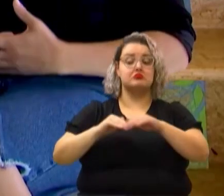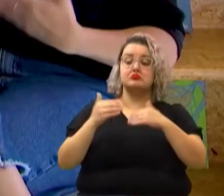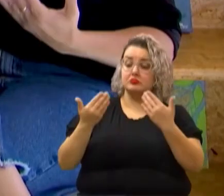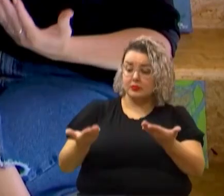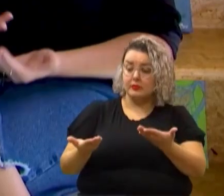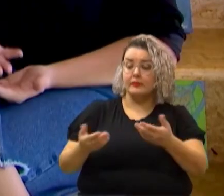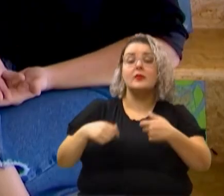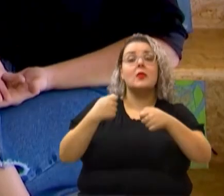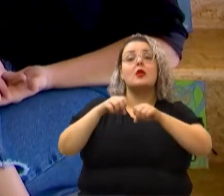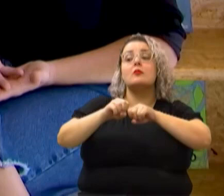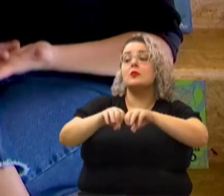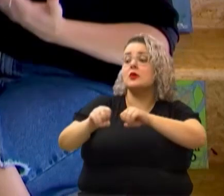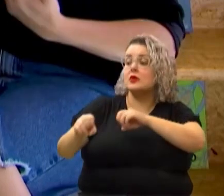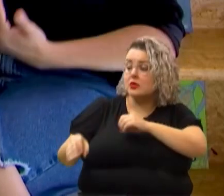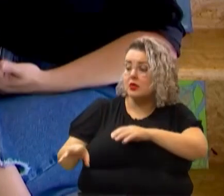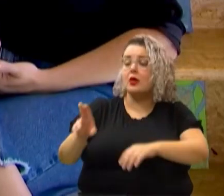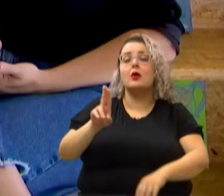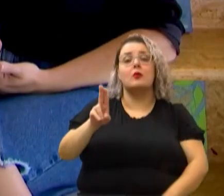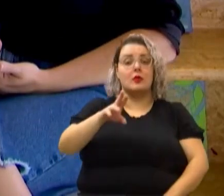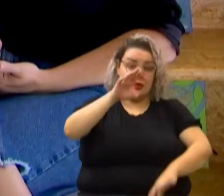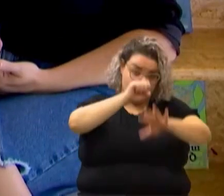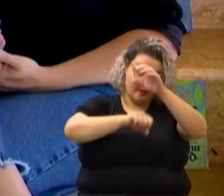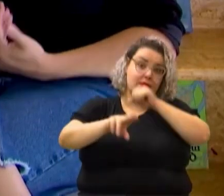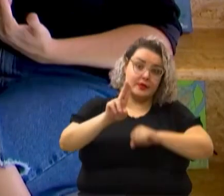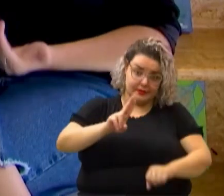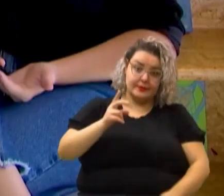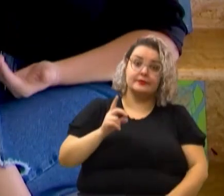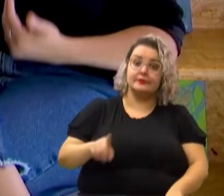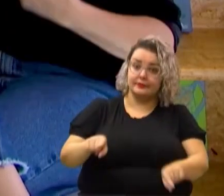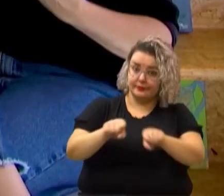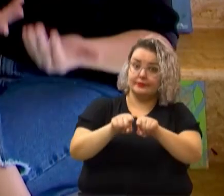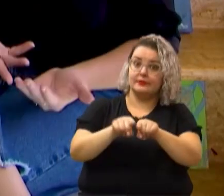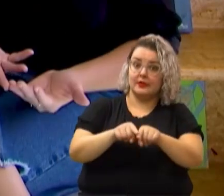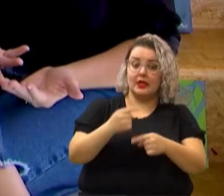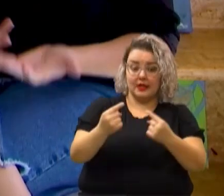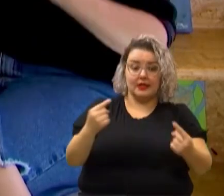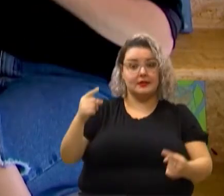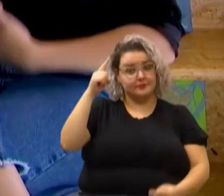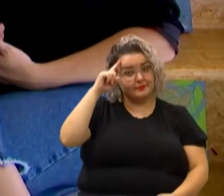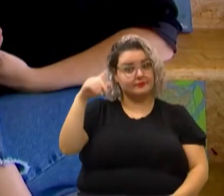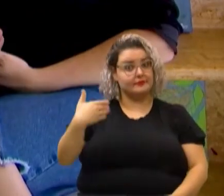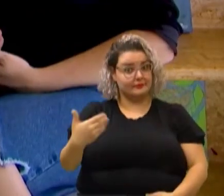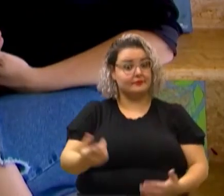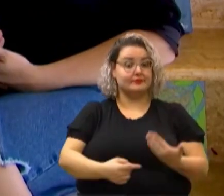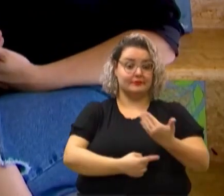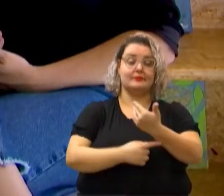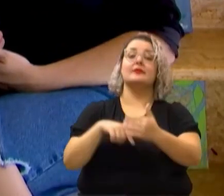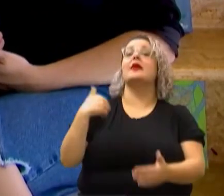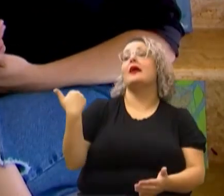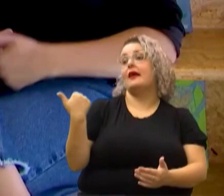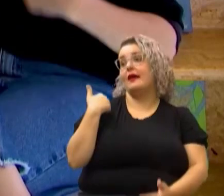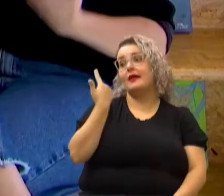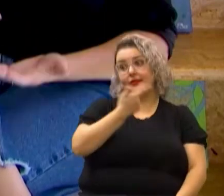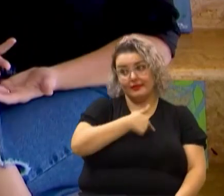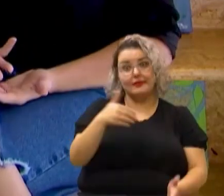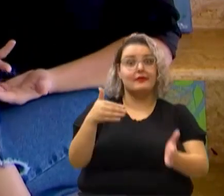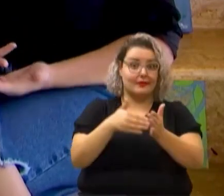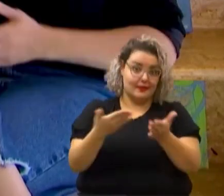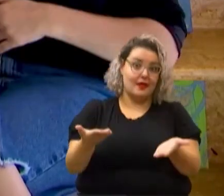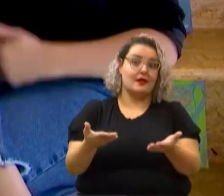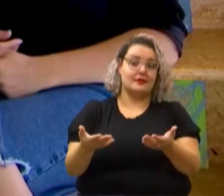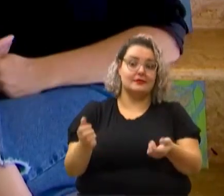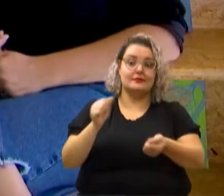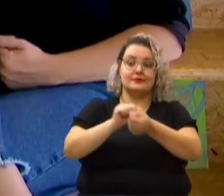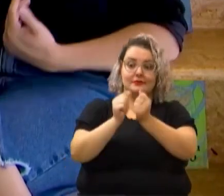a gente precisa ensiná-los a usar e aprender a usar também porque cada dia é uma tecnologia nova e até nós precisamos nos